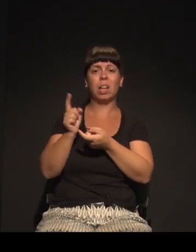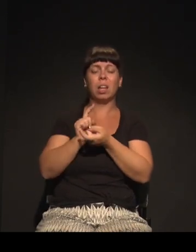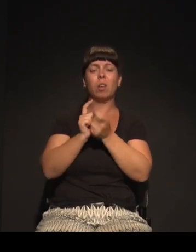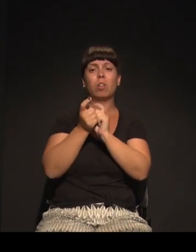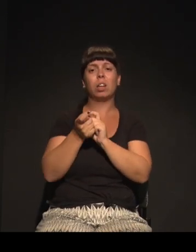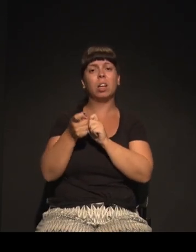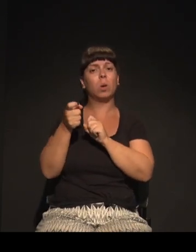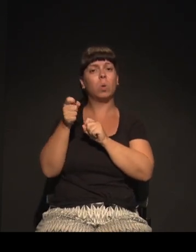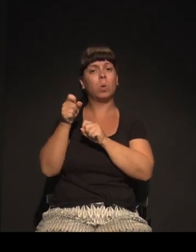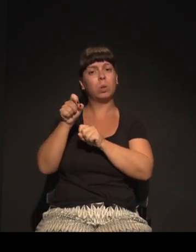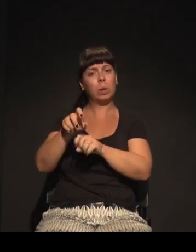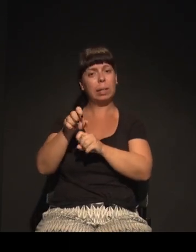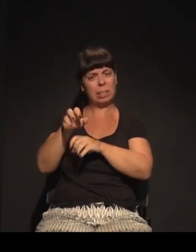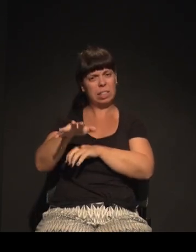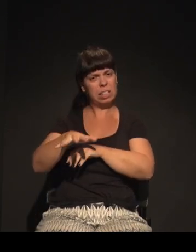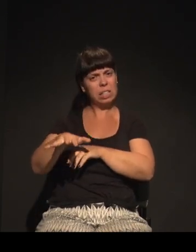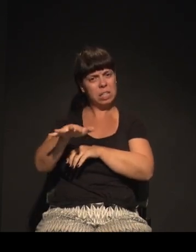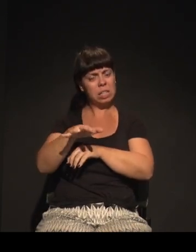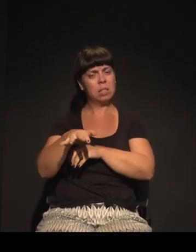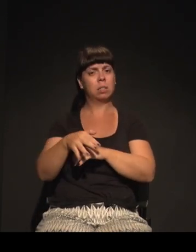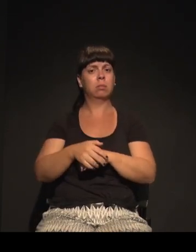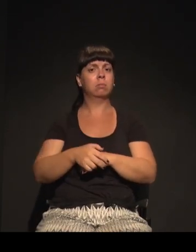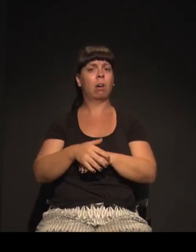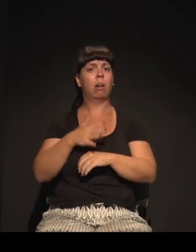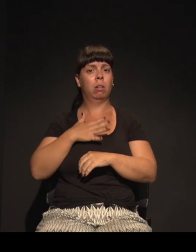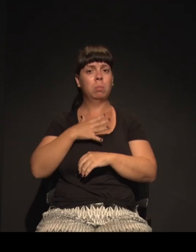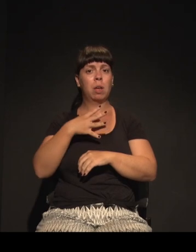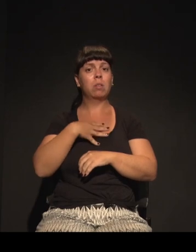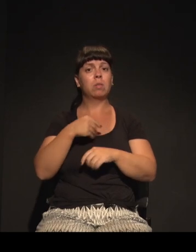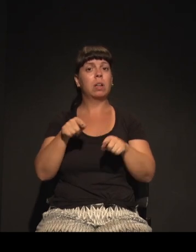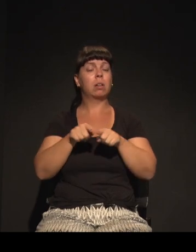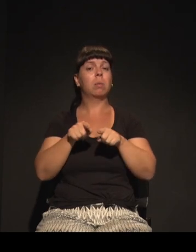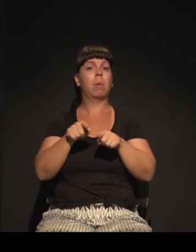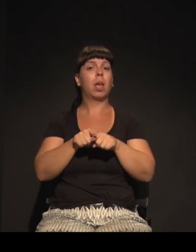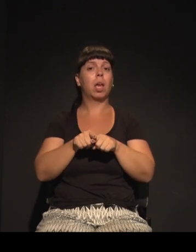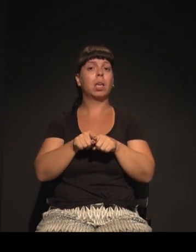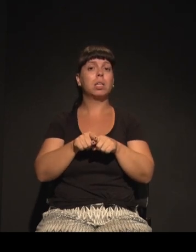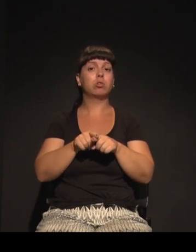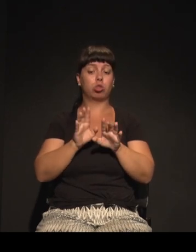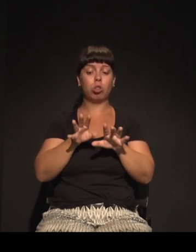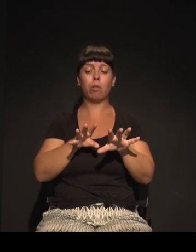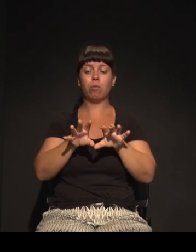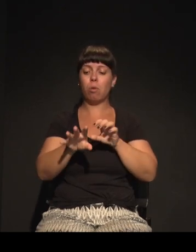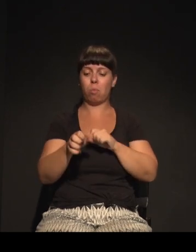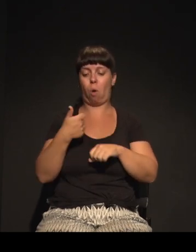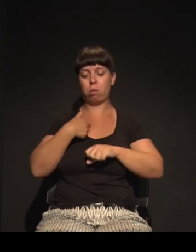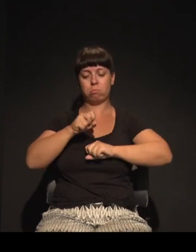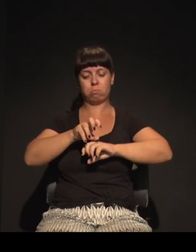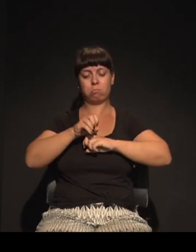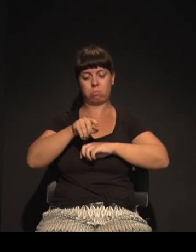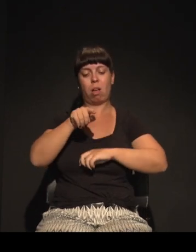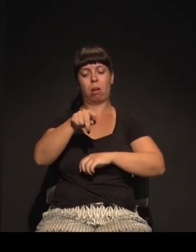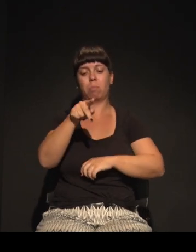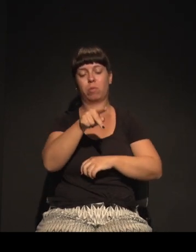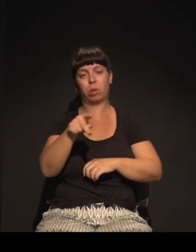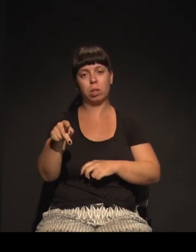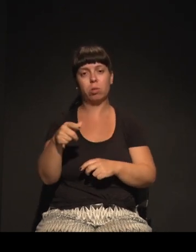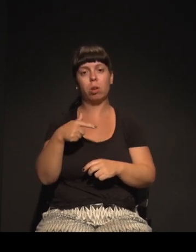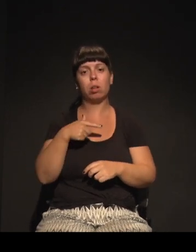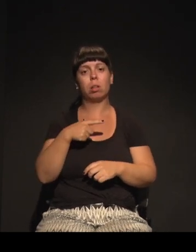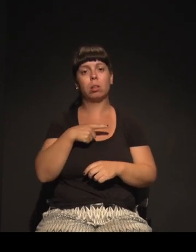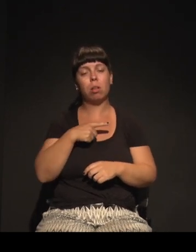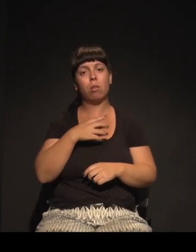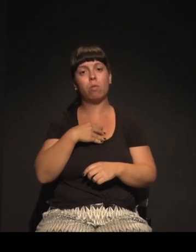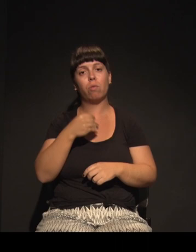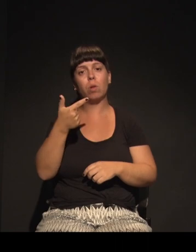educação meus filhos a minha própria a minha filha se formou comigo ela é professora o outro filho mais novo também é